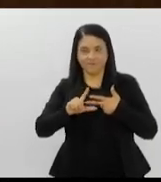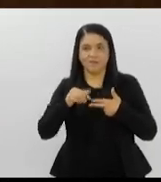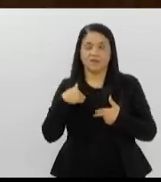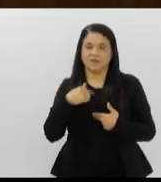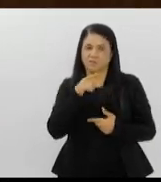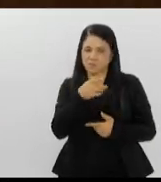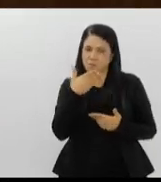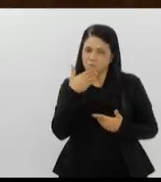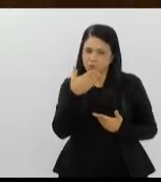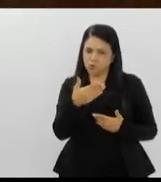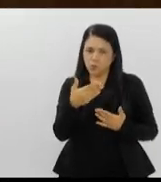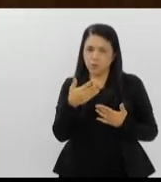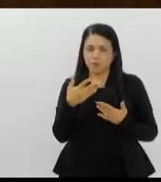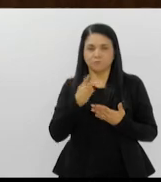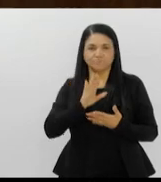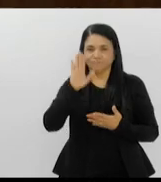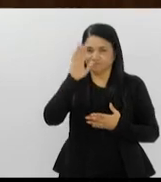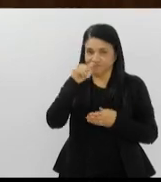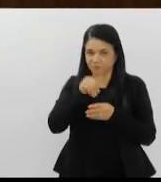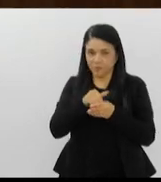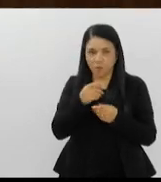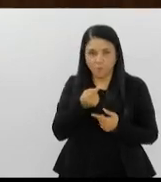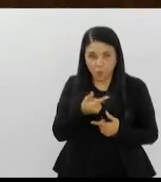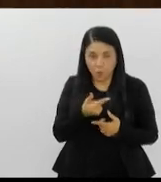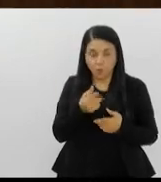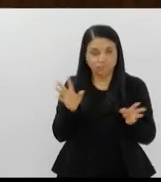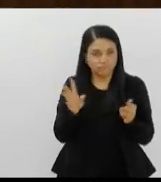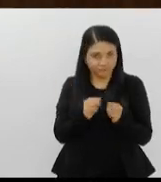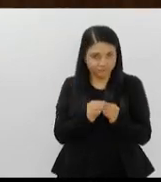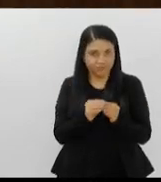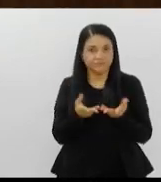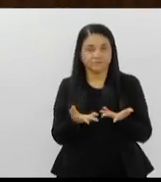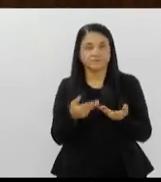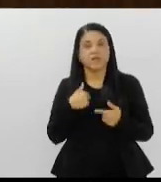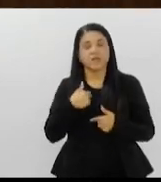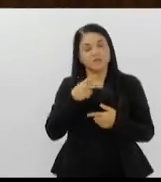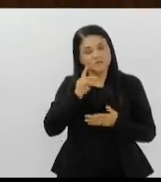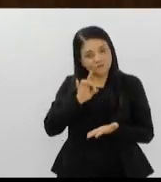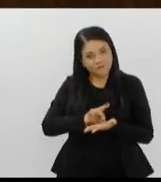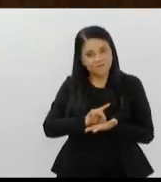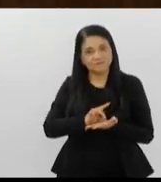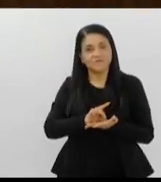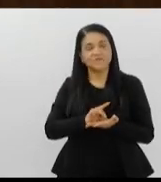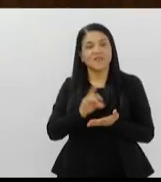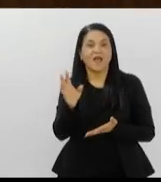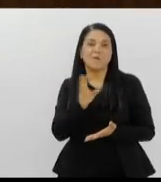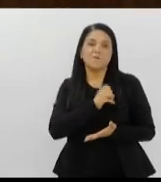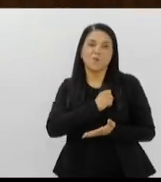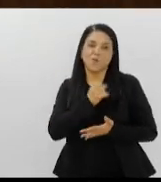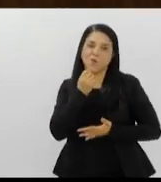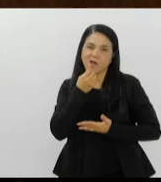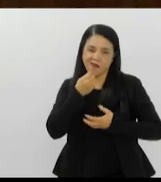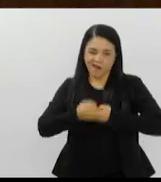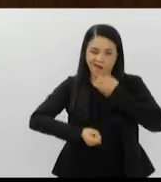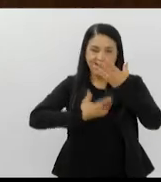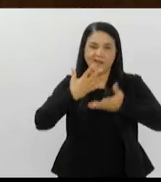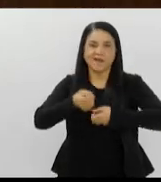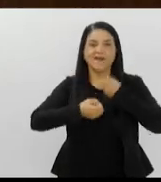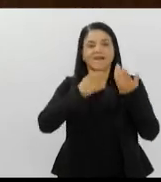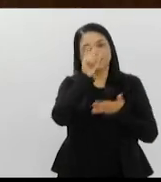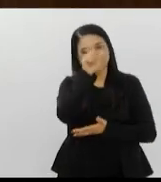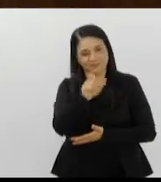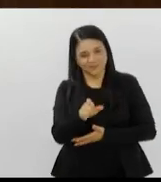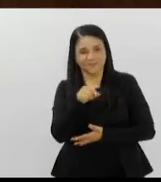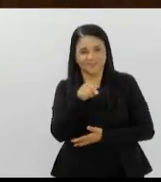fazer muitas declarações de voto. Na verdade, eu sempre vou fazer agora declarações de amor à Vossa Excelência